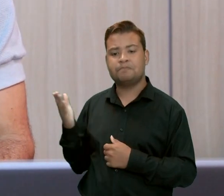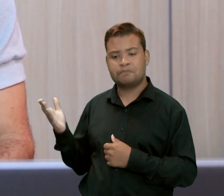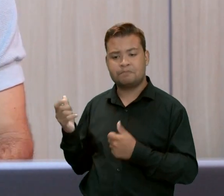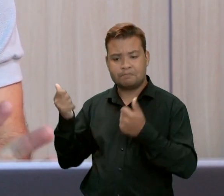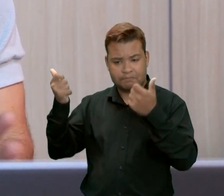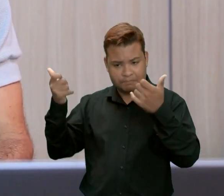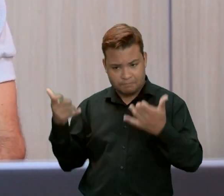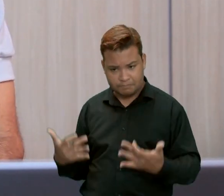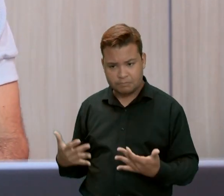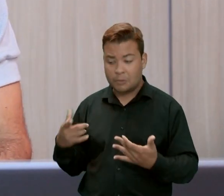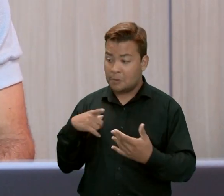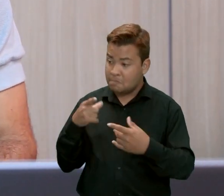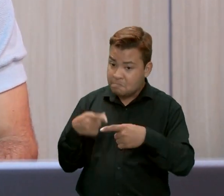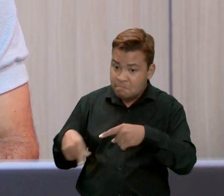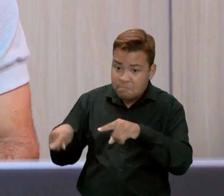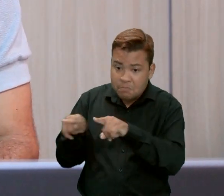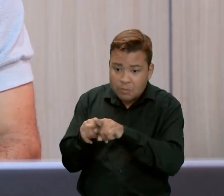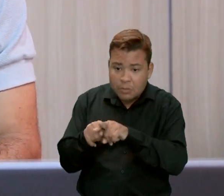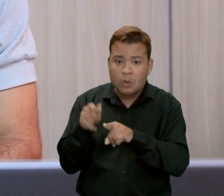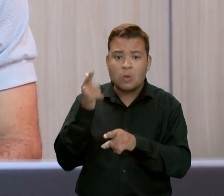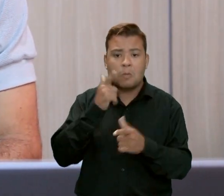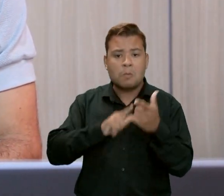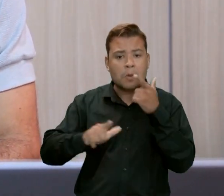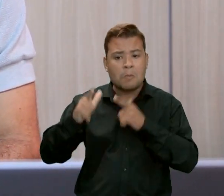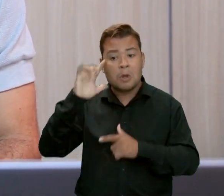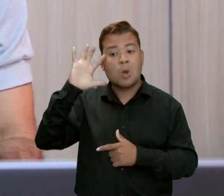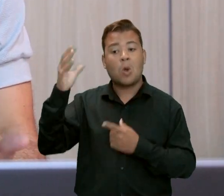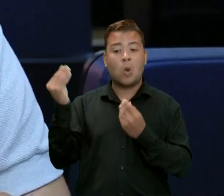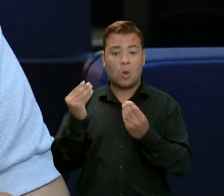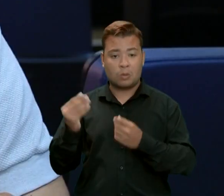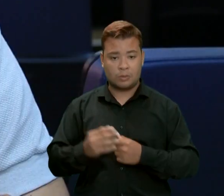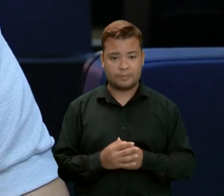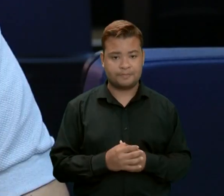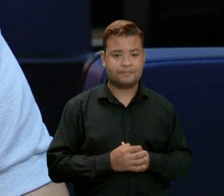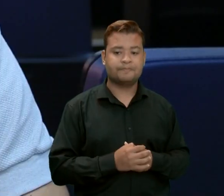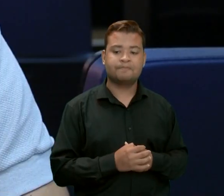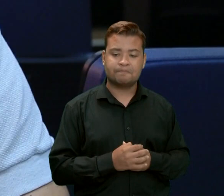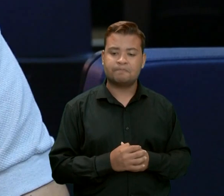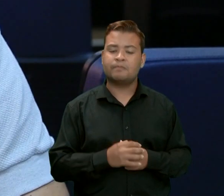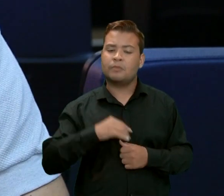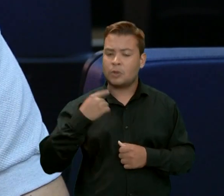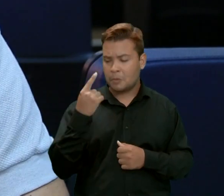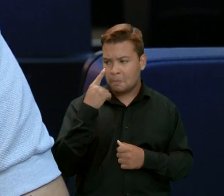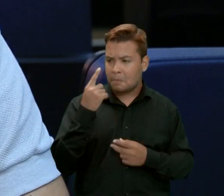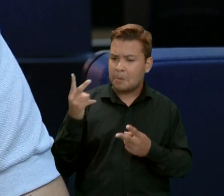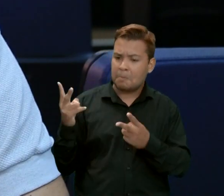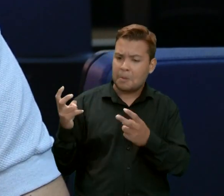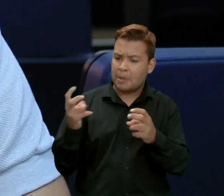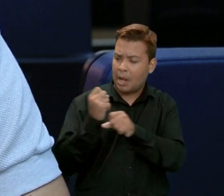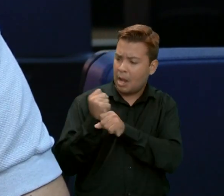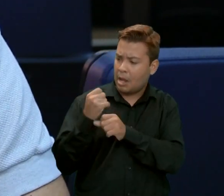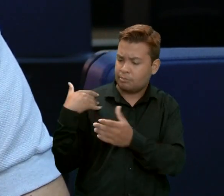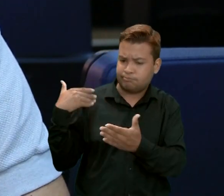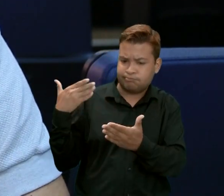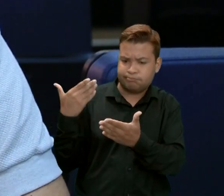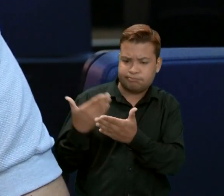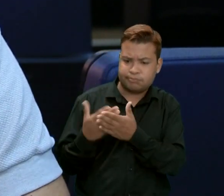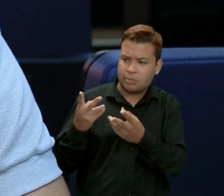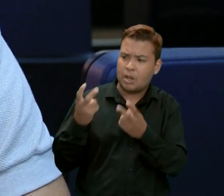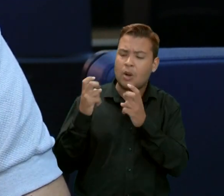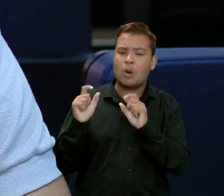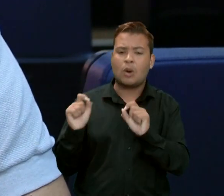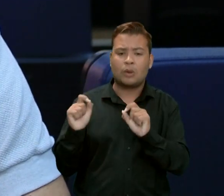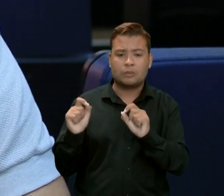essas parcerias geram soluções. O que a gente vem observado nos últimos anos é uma aproximação cada